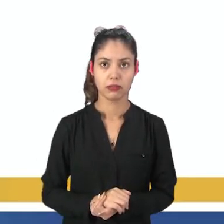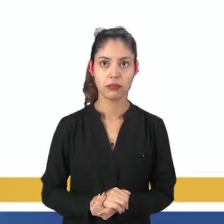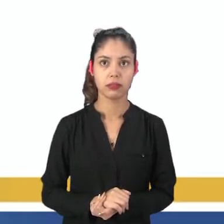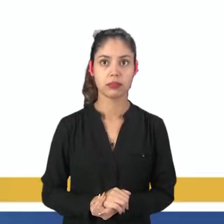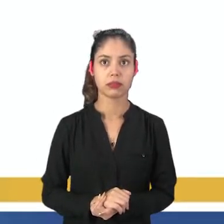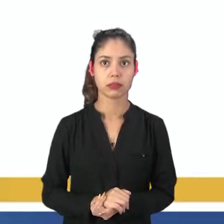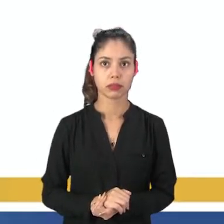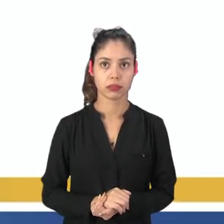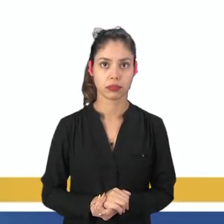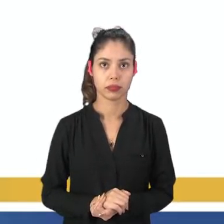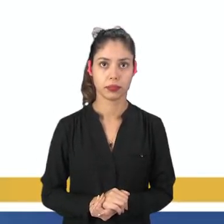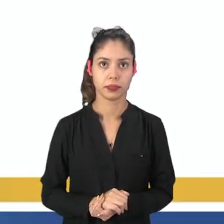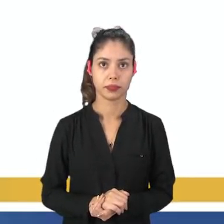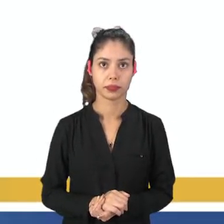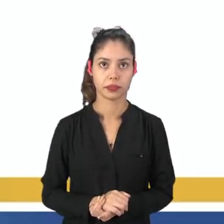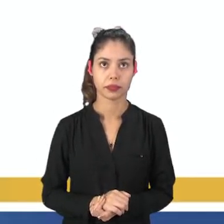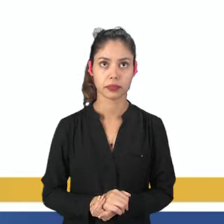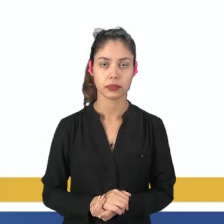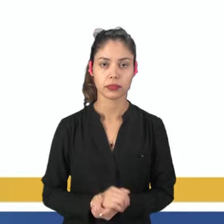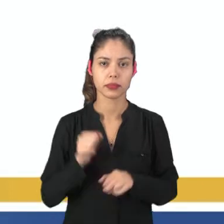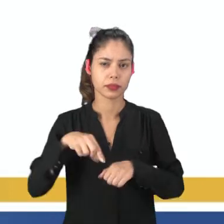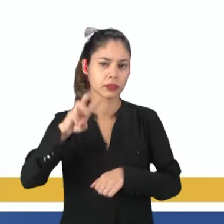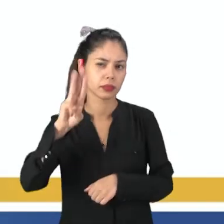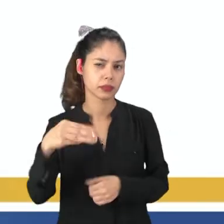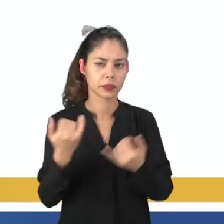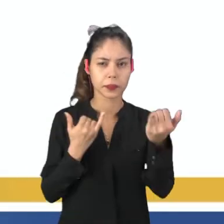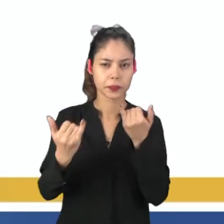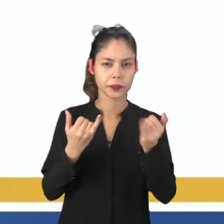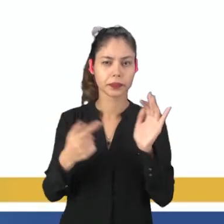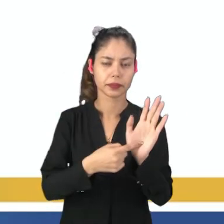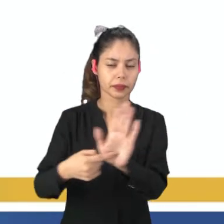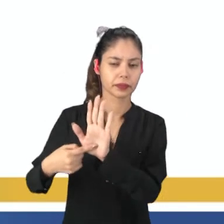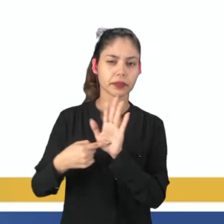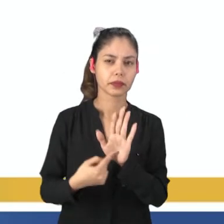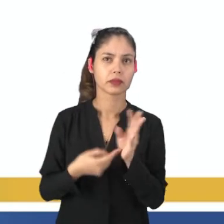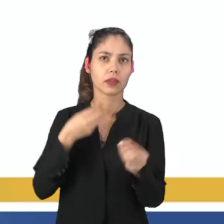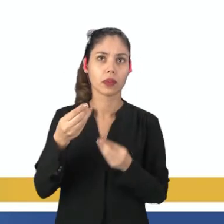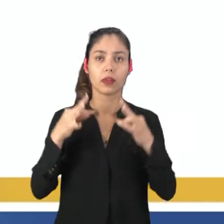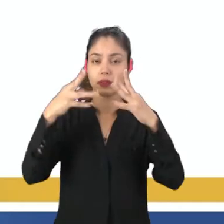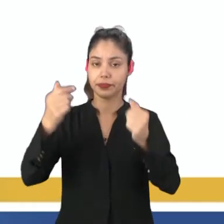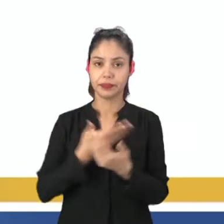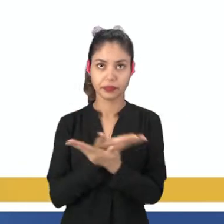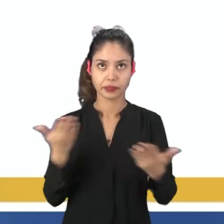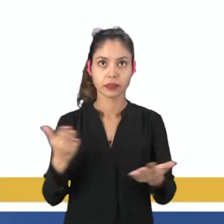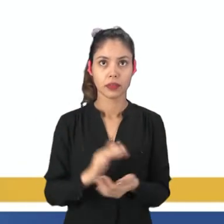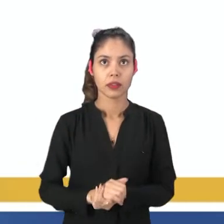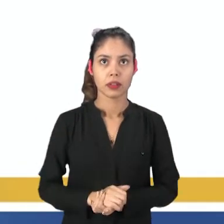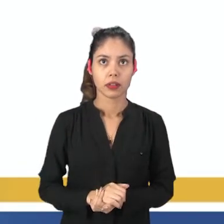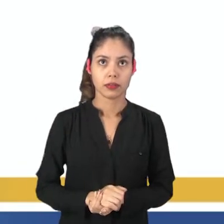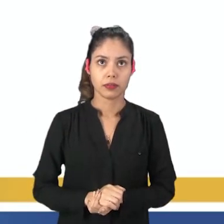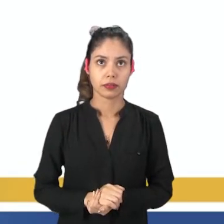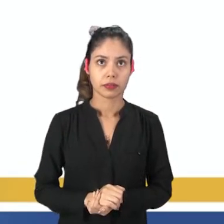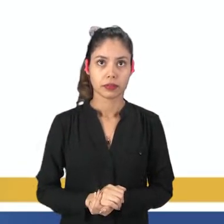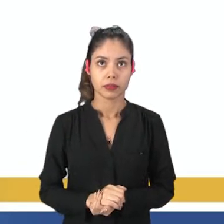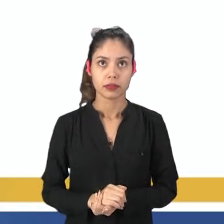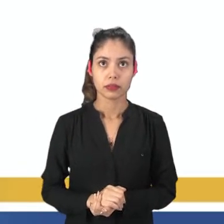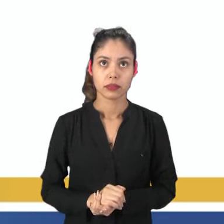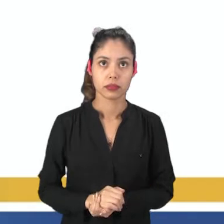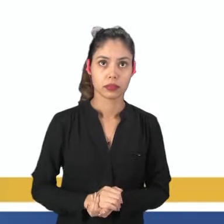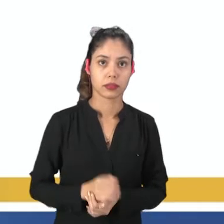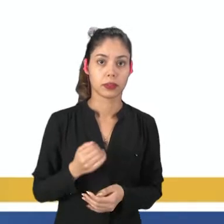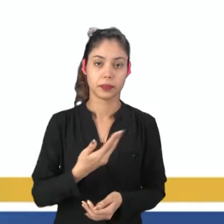ver muito facilmente a quem essa propaganda se refere, como todas as outras, né? Ela se refere ao